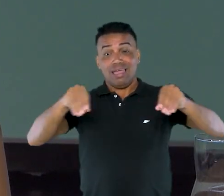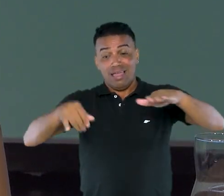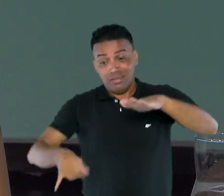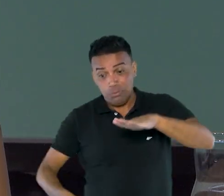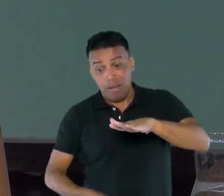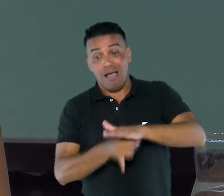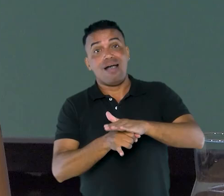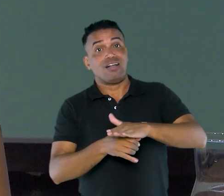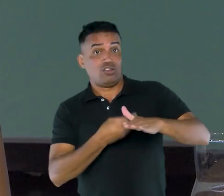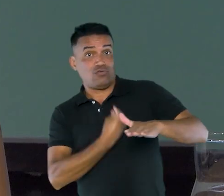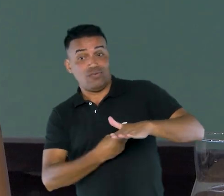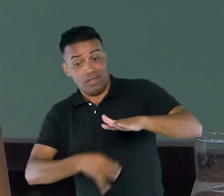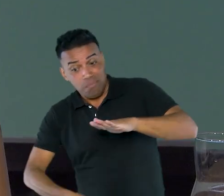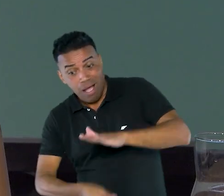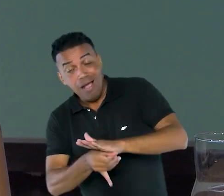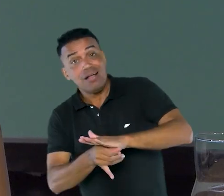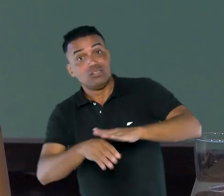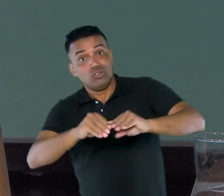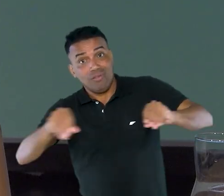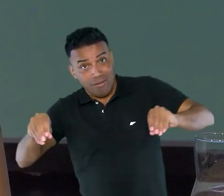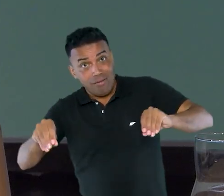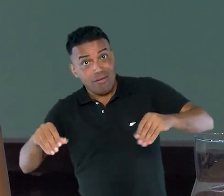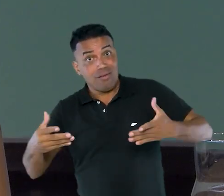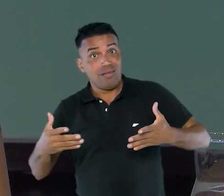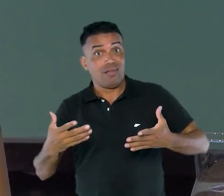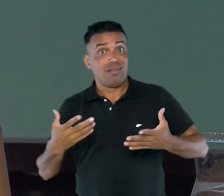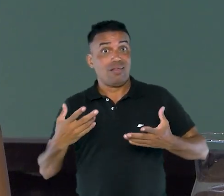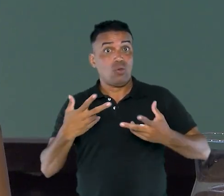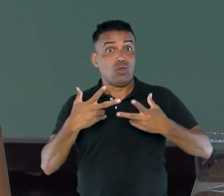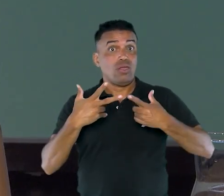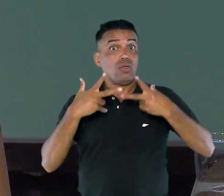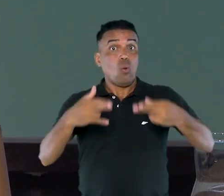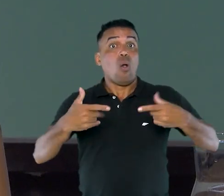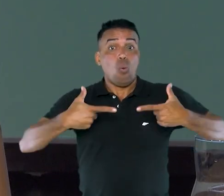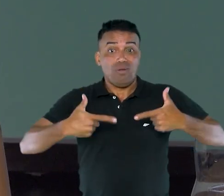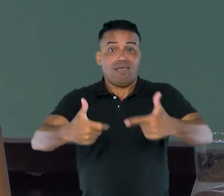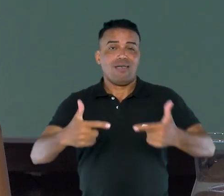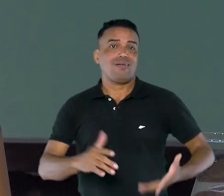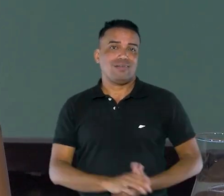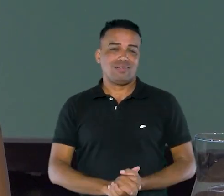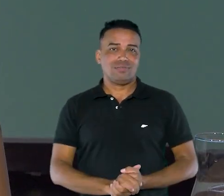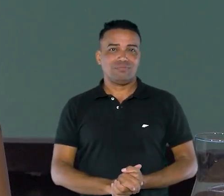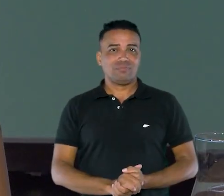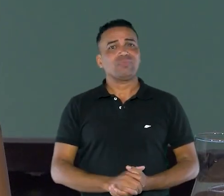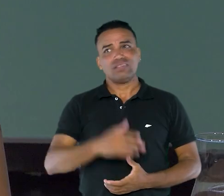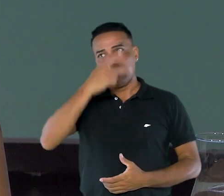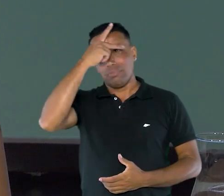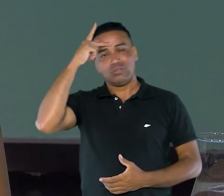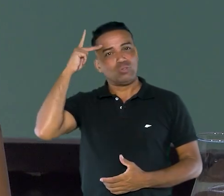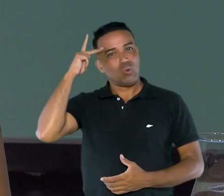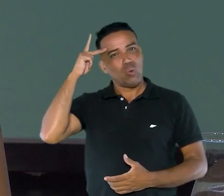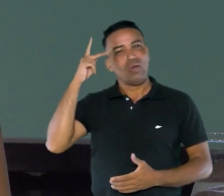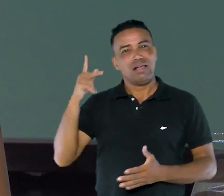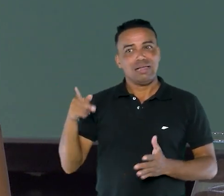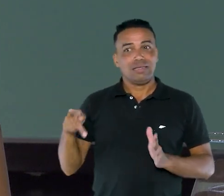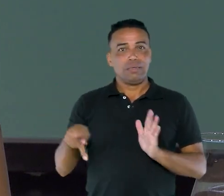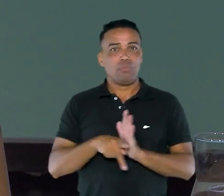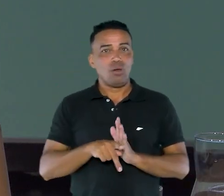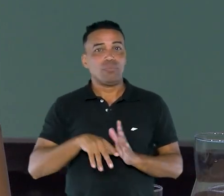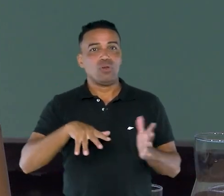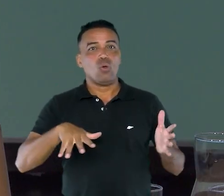ou bunker, não vai dar para fazer. A galera Silicon Valley, né, que tem esse movimento Rift